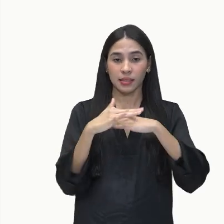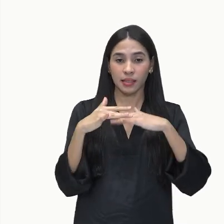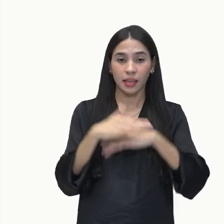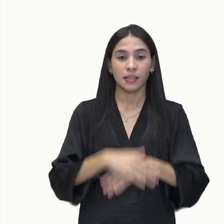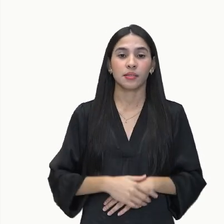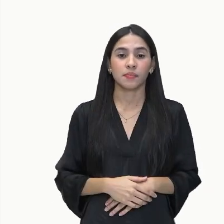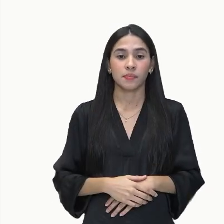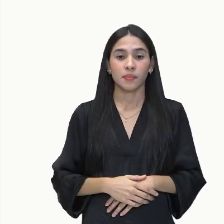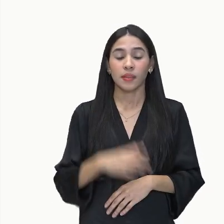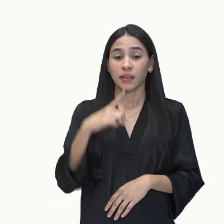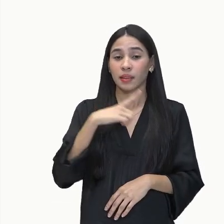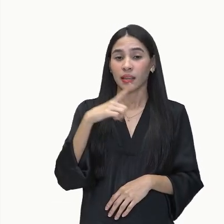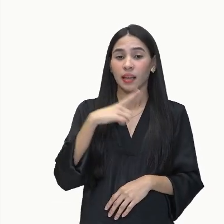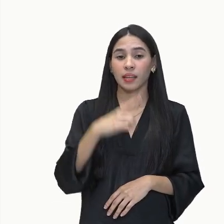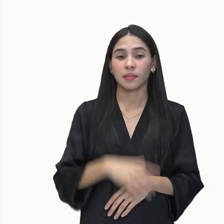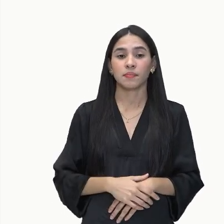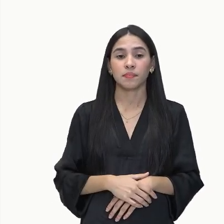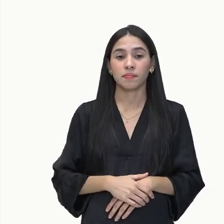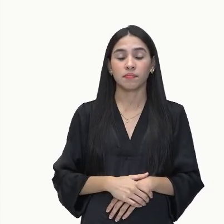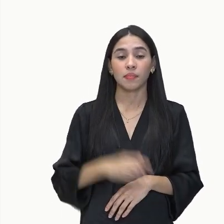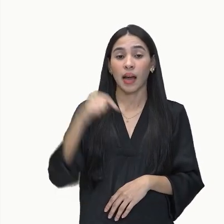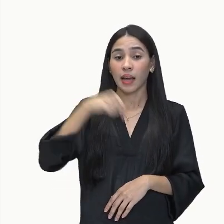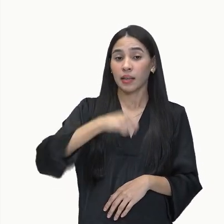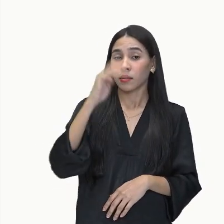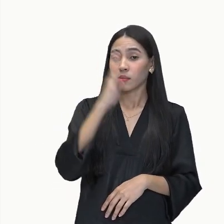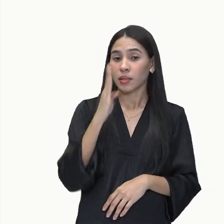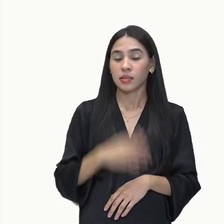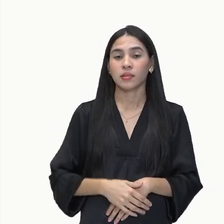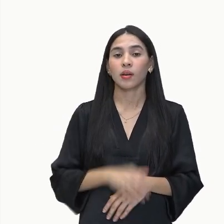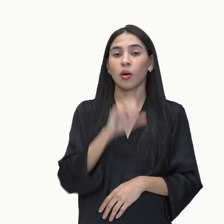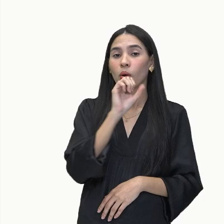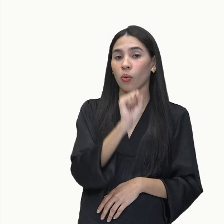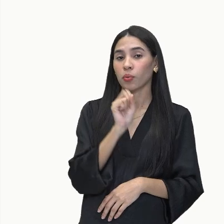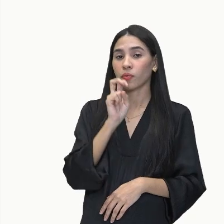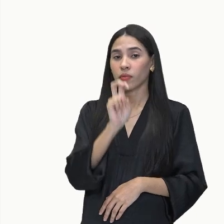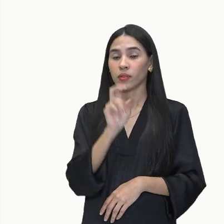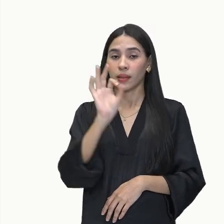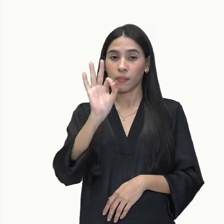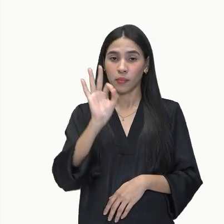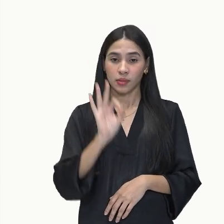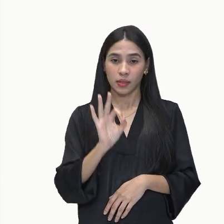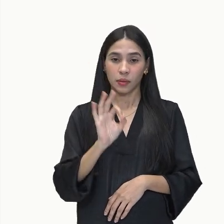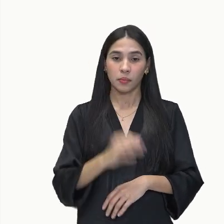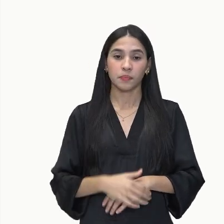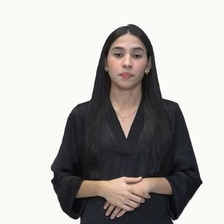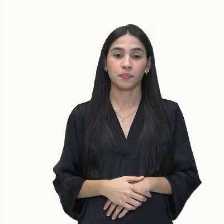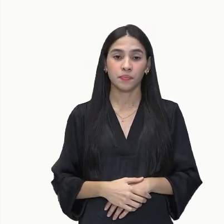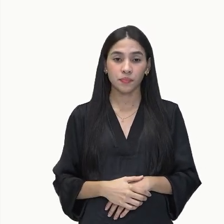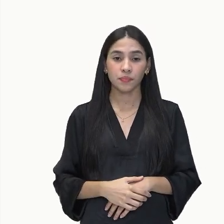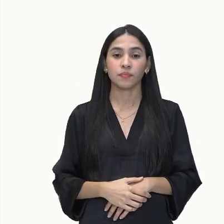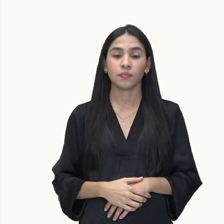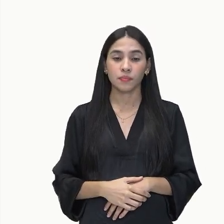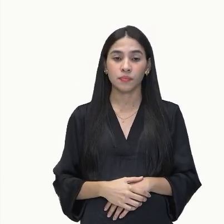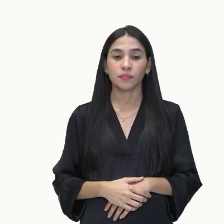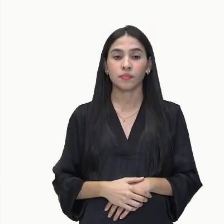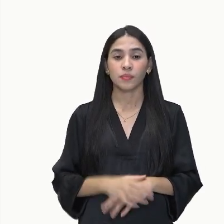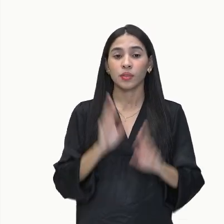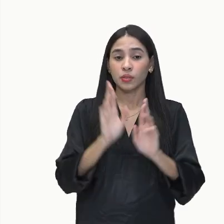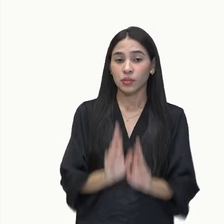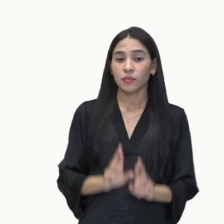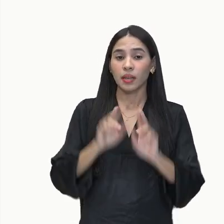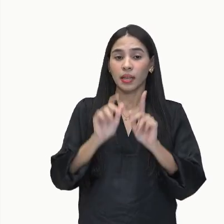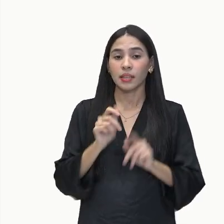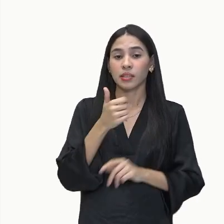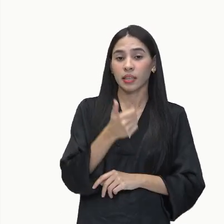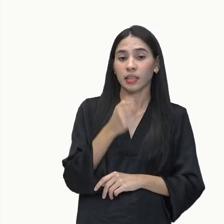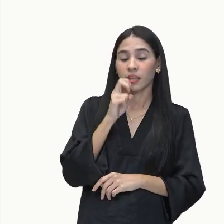temos aqui no território brasileiro correspondendo a 85%, né, contrapondo-se a